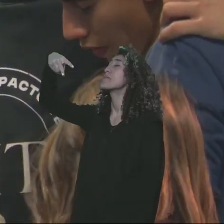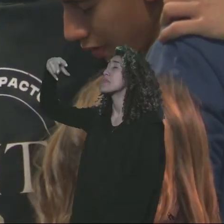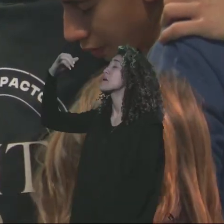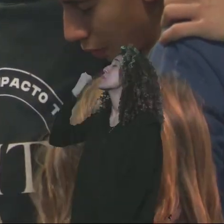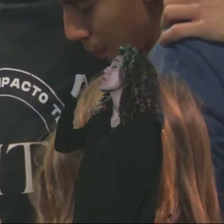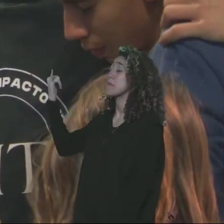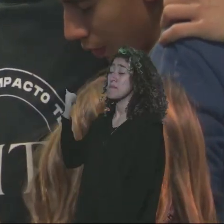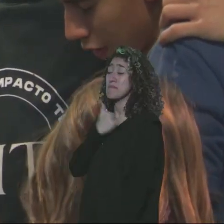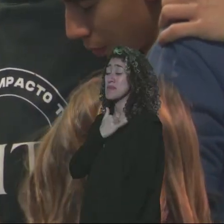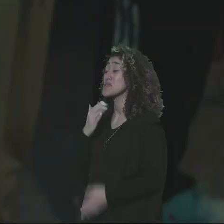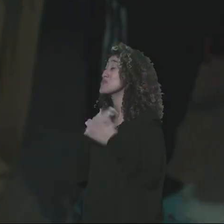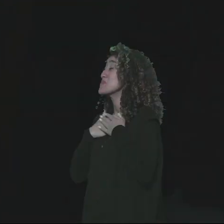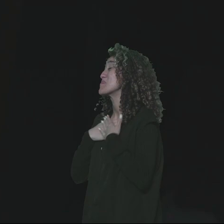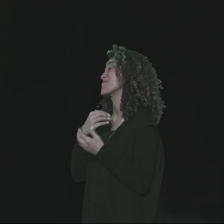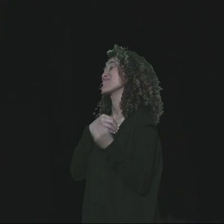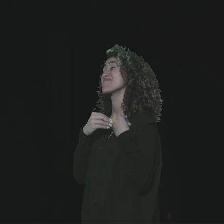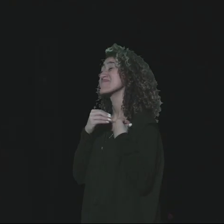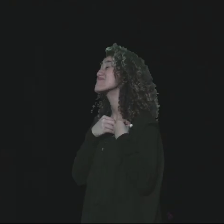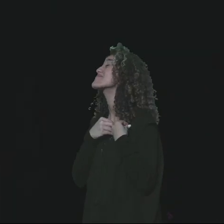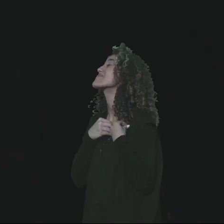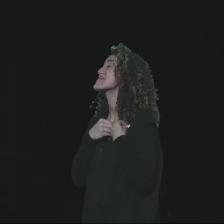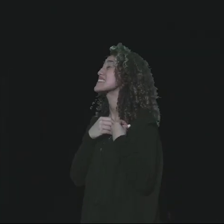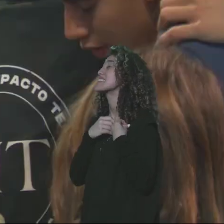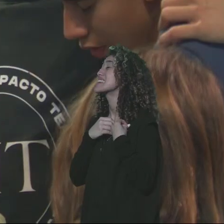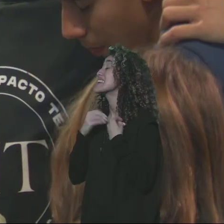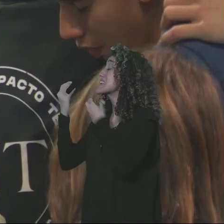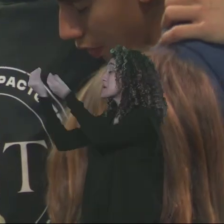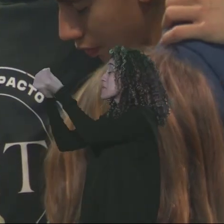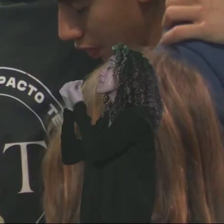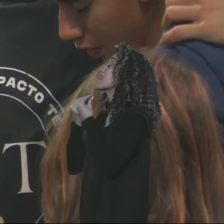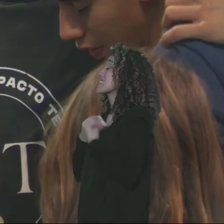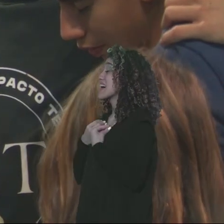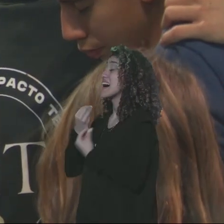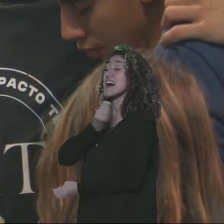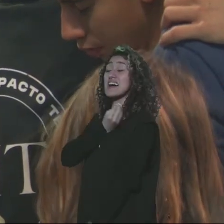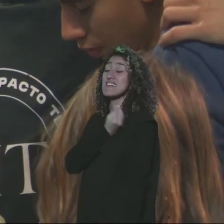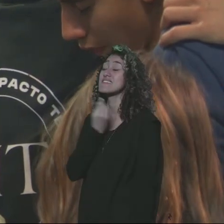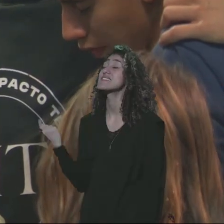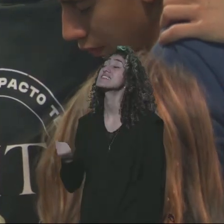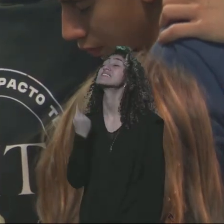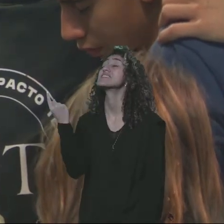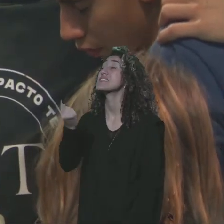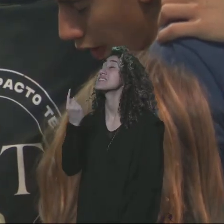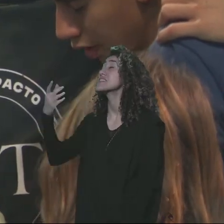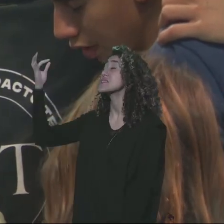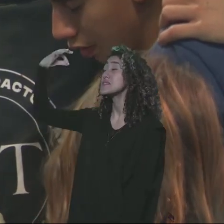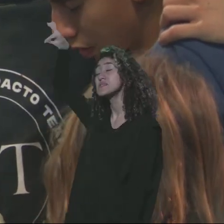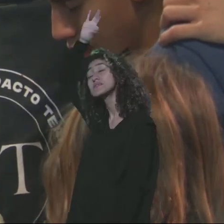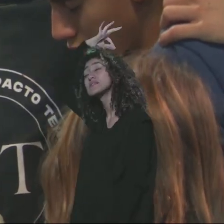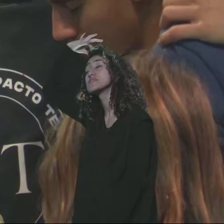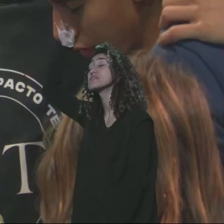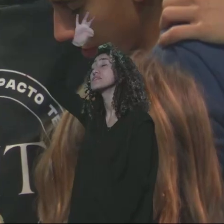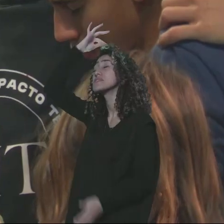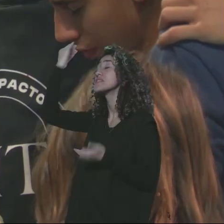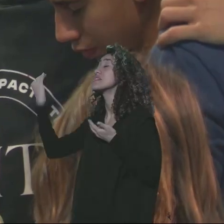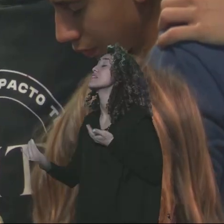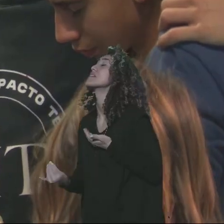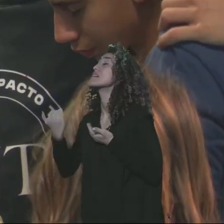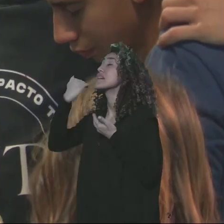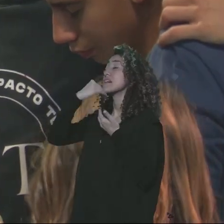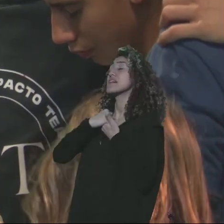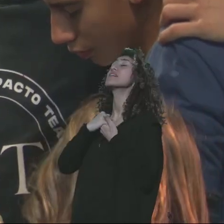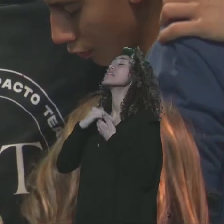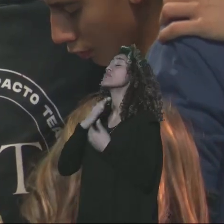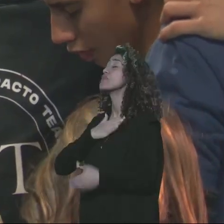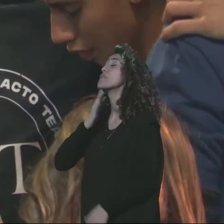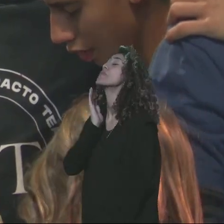meus pecados e me trazer vida eterna. Entra com o teu Espírito